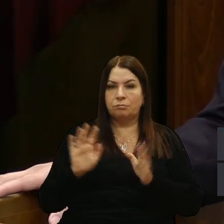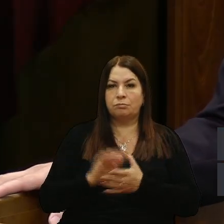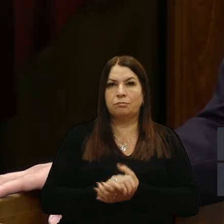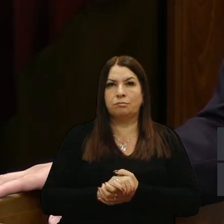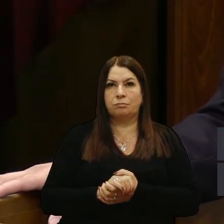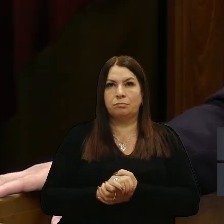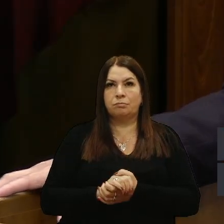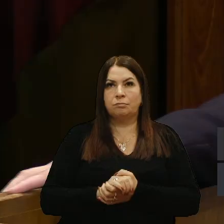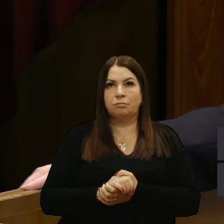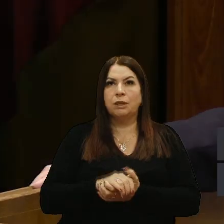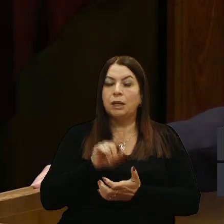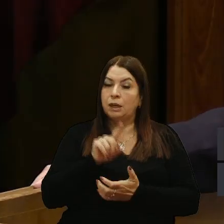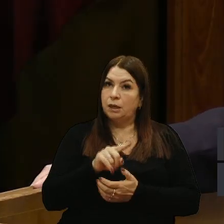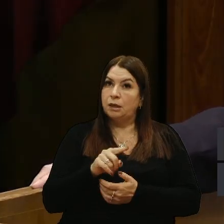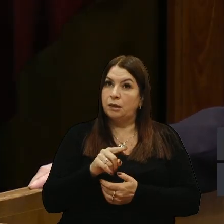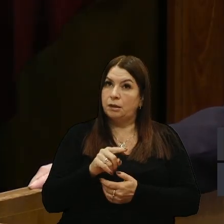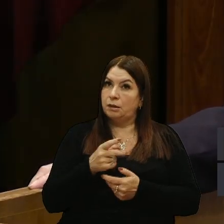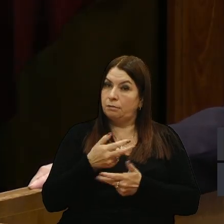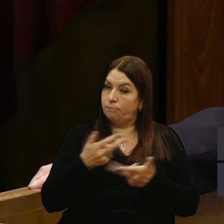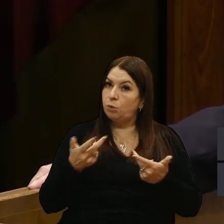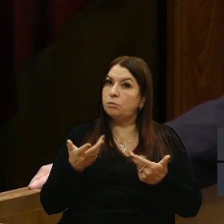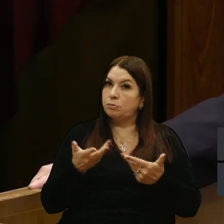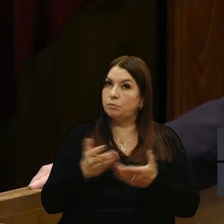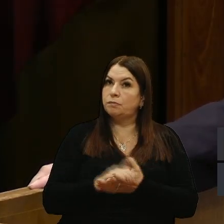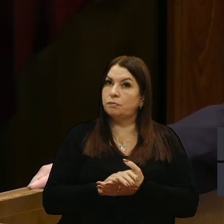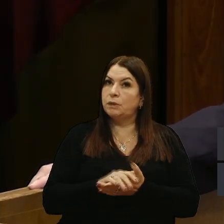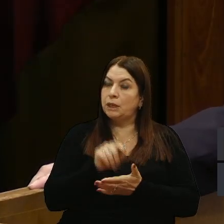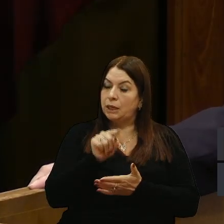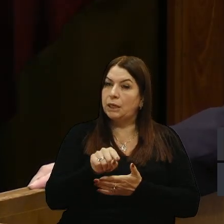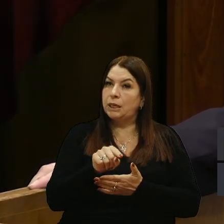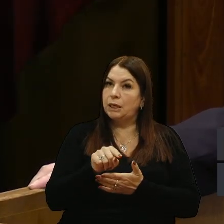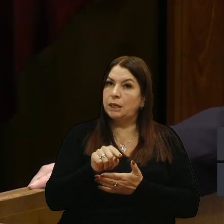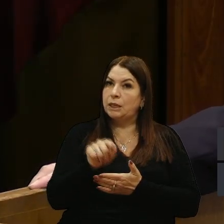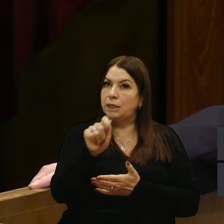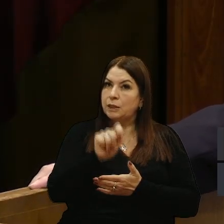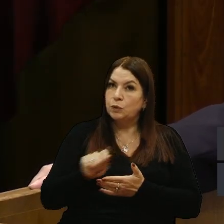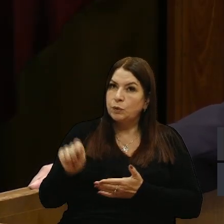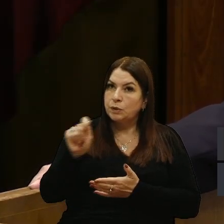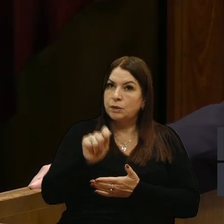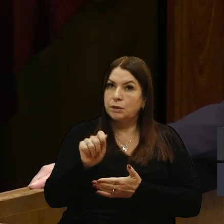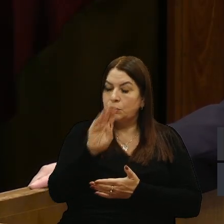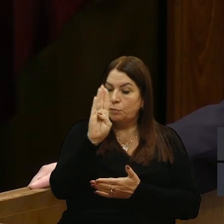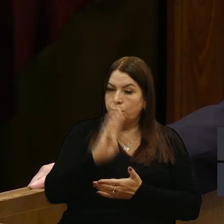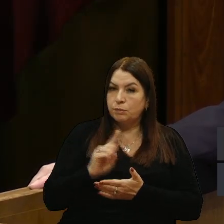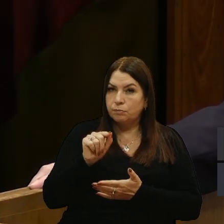contrário, é algo que esta Associação Nacional